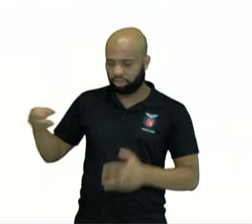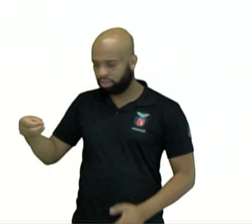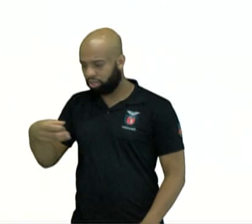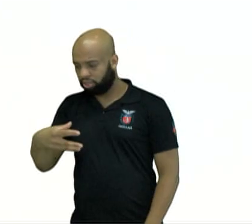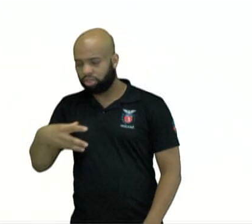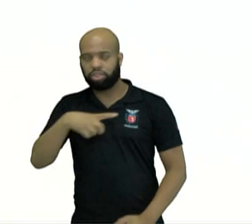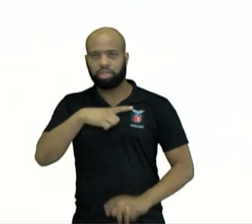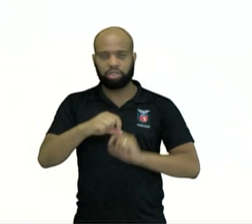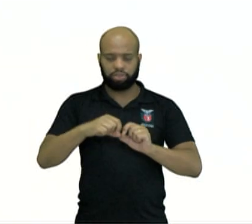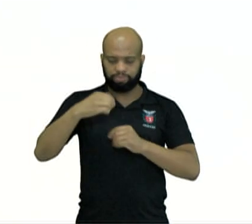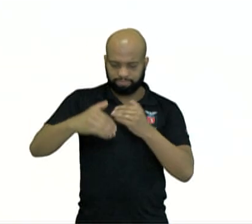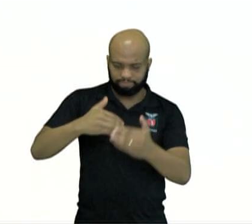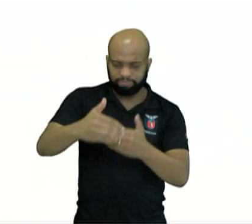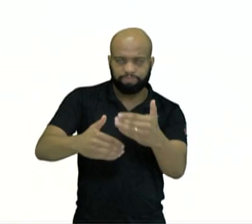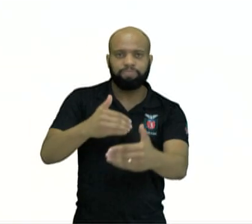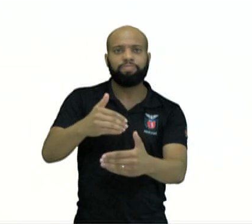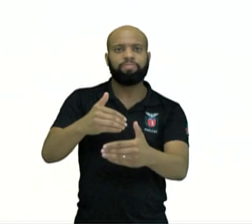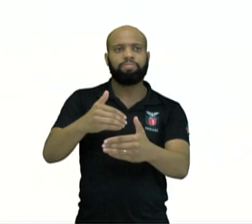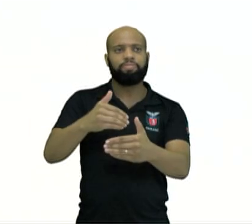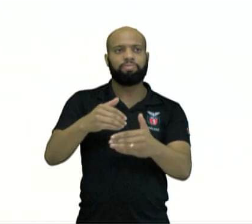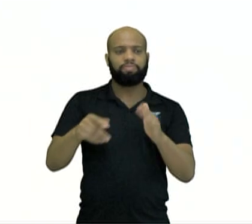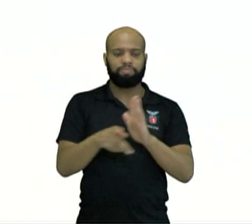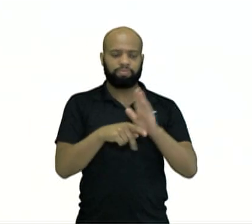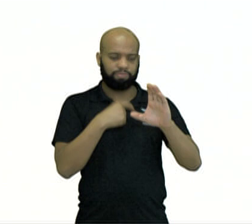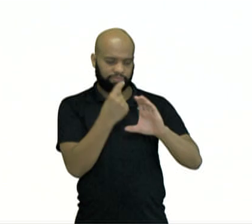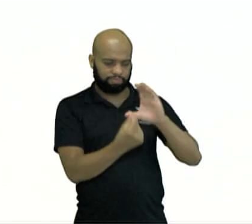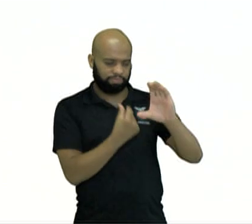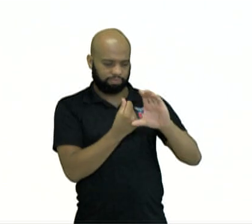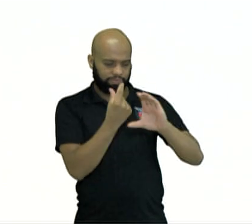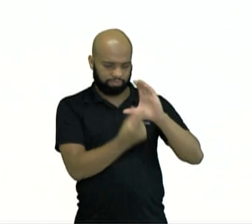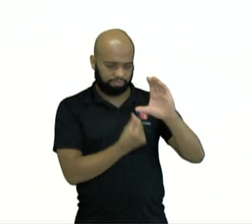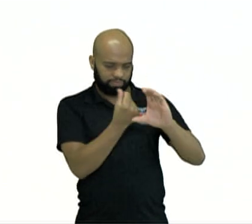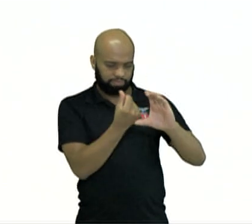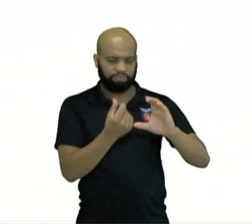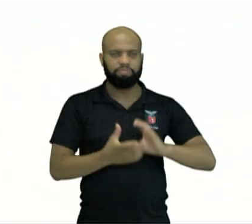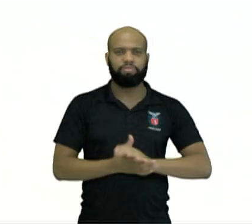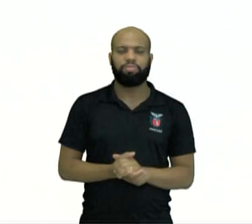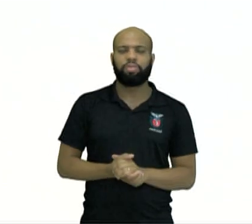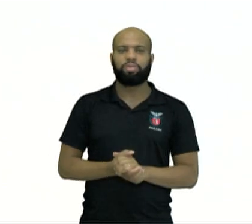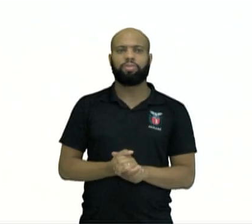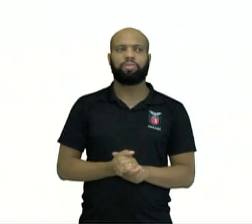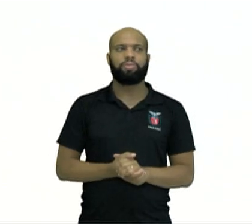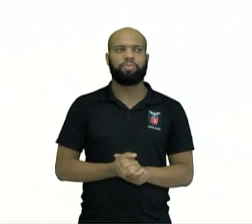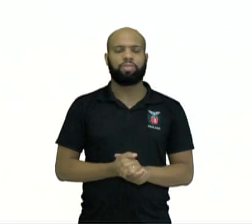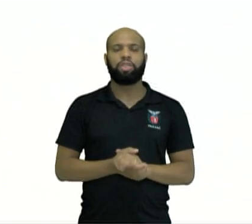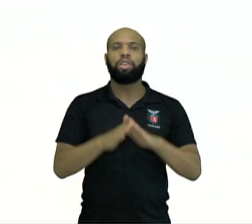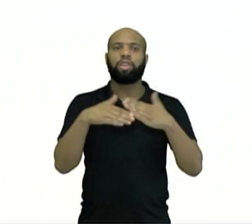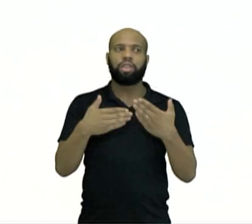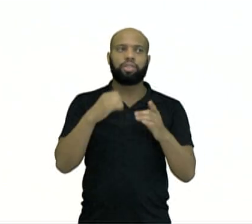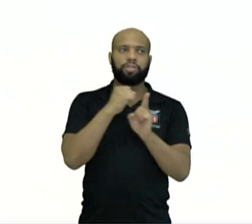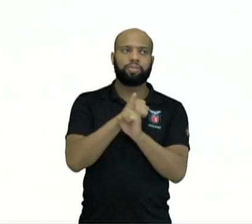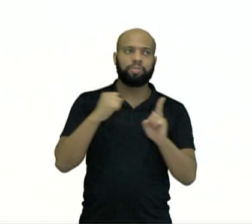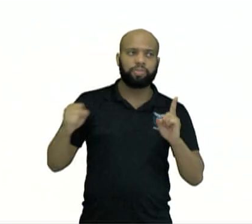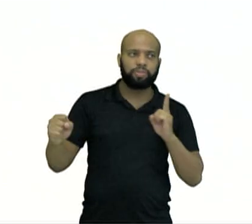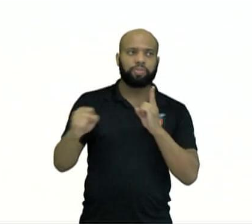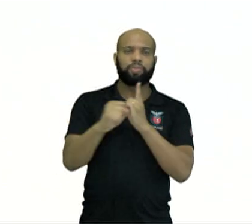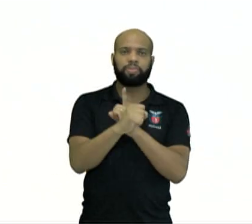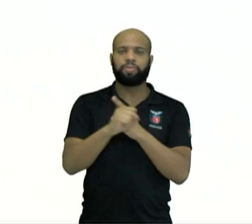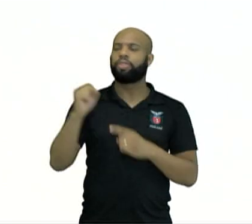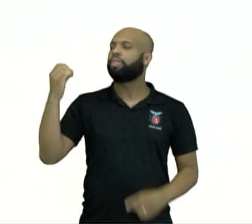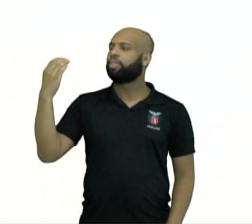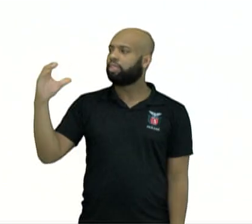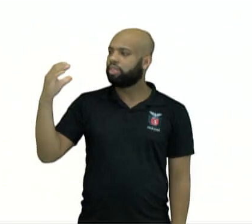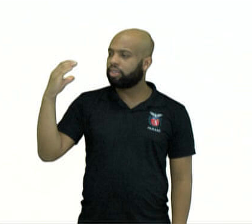formada com o desenvolvimento do capitalismo. Então, pessoal, a sociologia, a